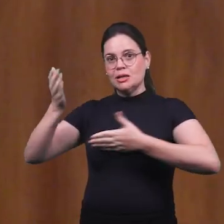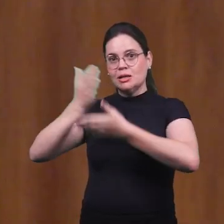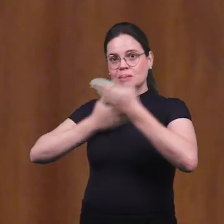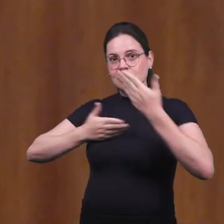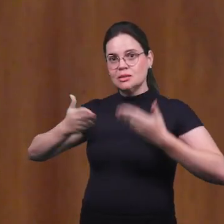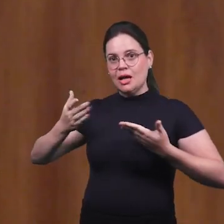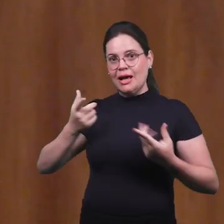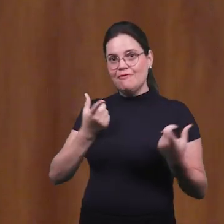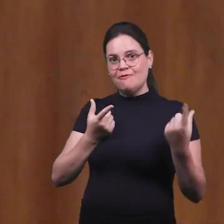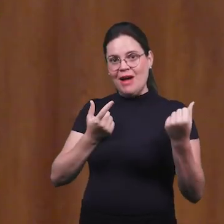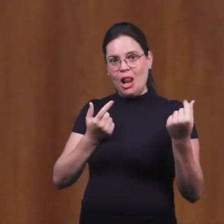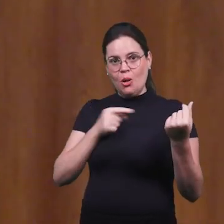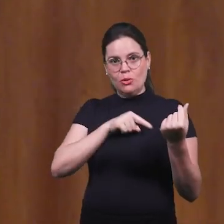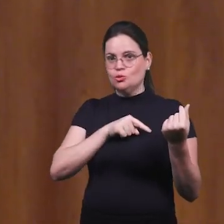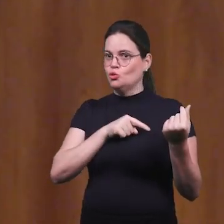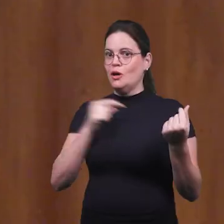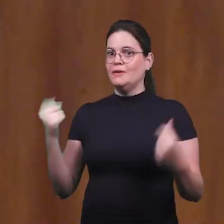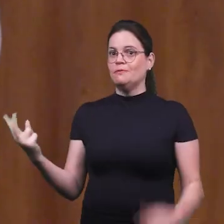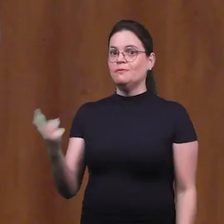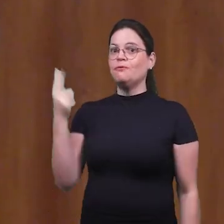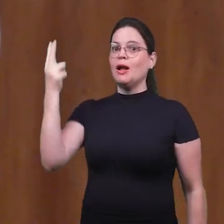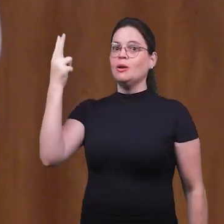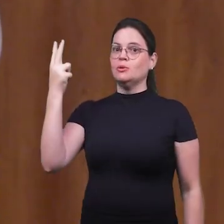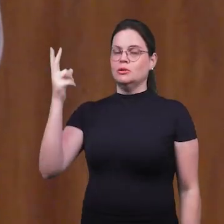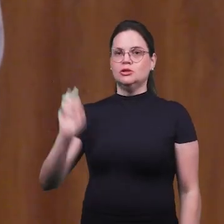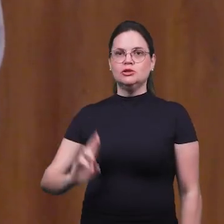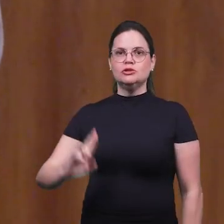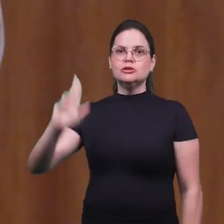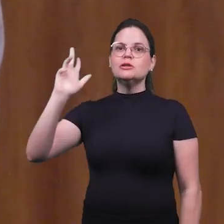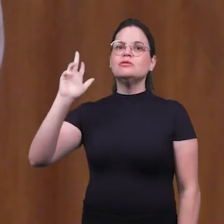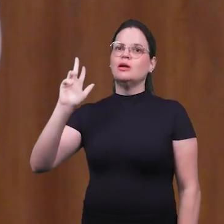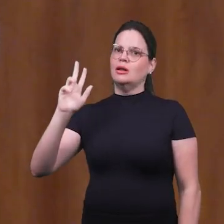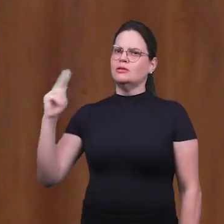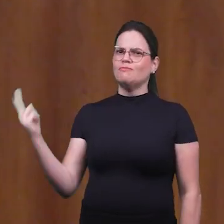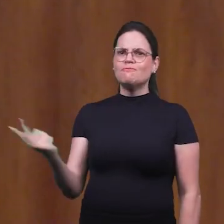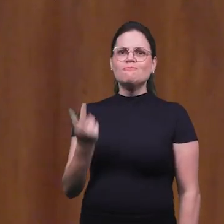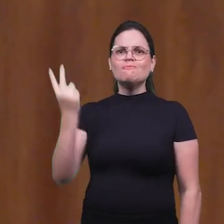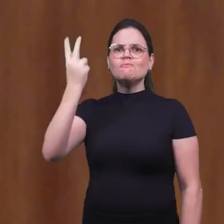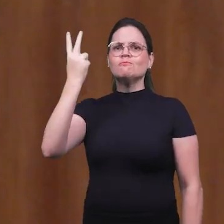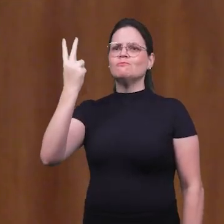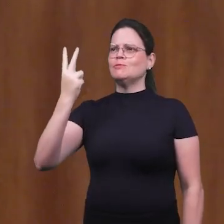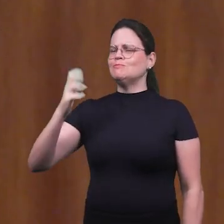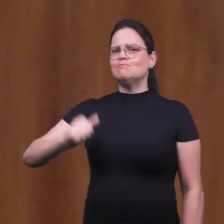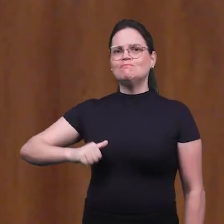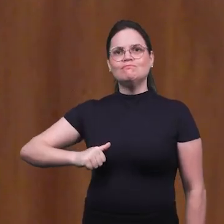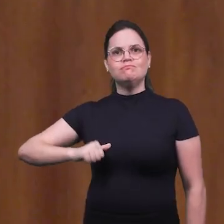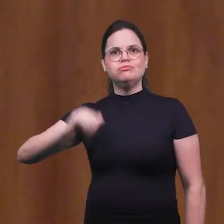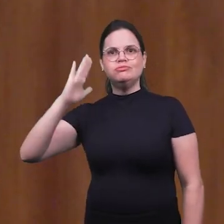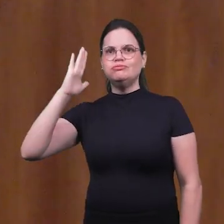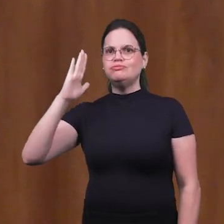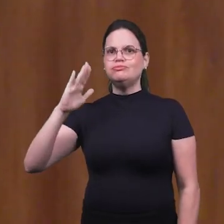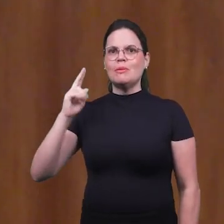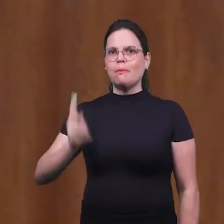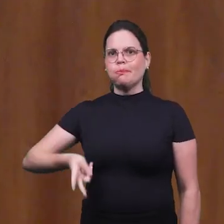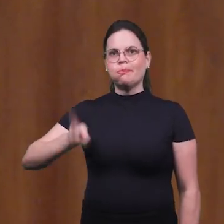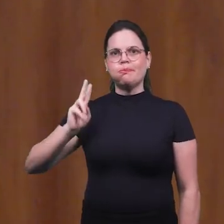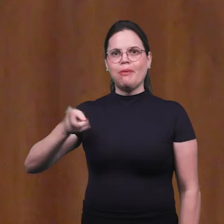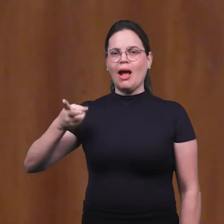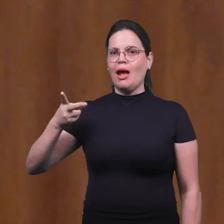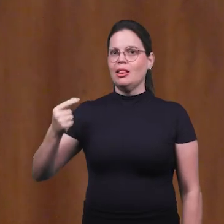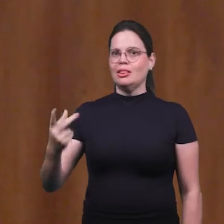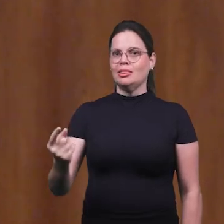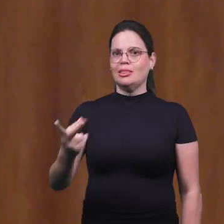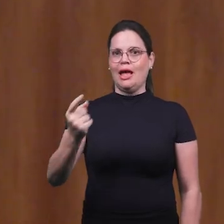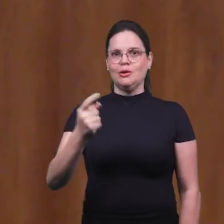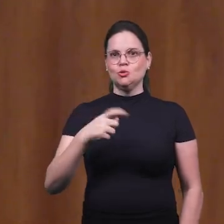incorruptível, né? Então ela é incontaminável. Então o valor, ela sempre será aquele valor que é